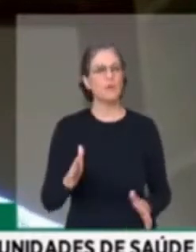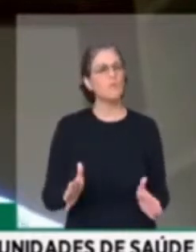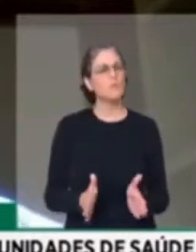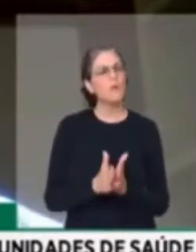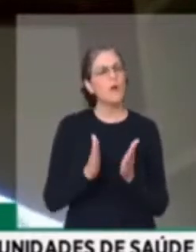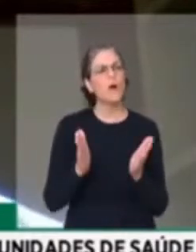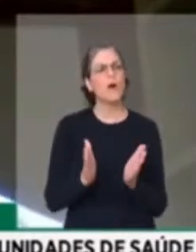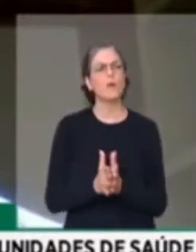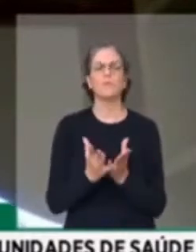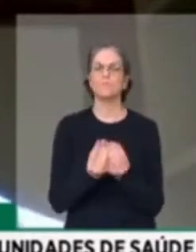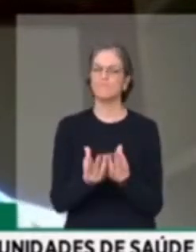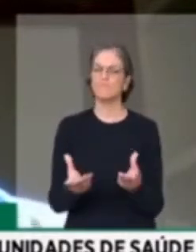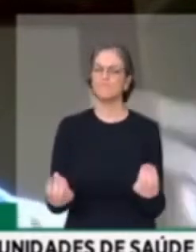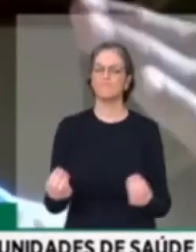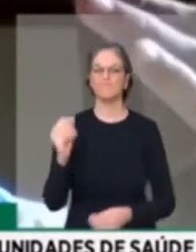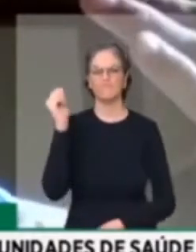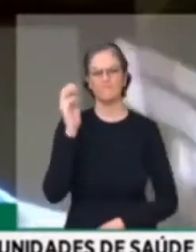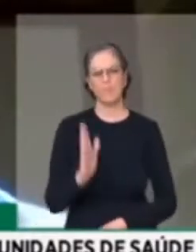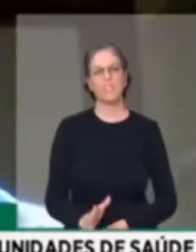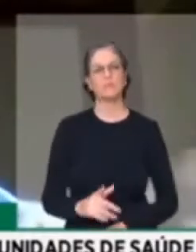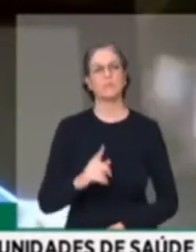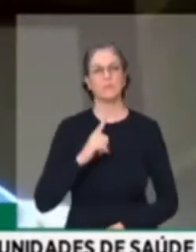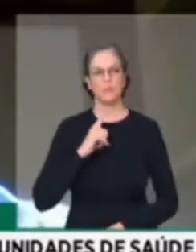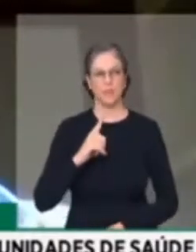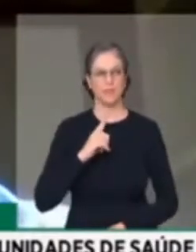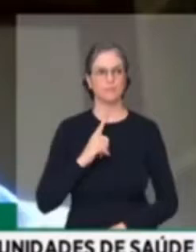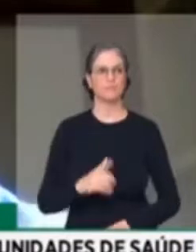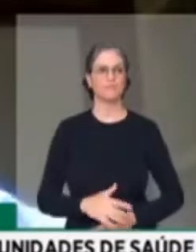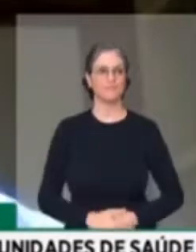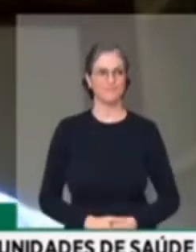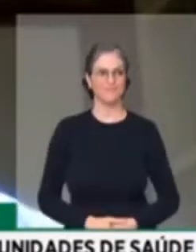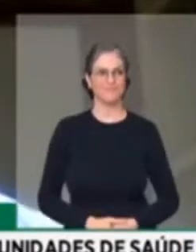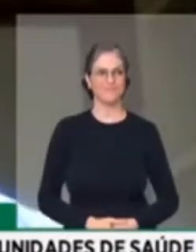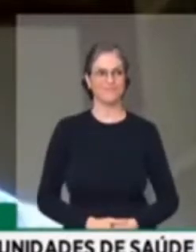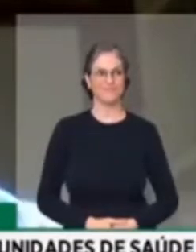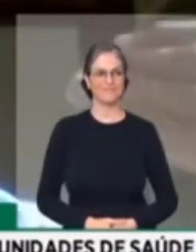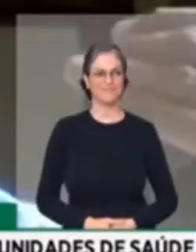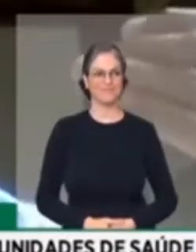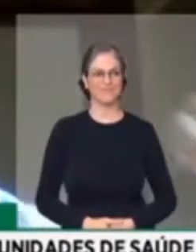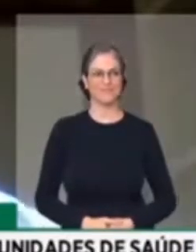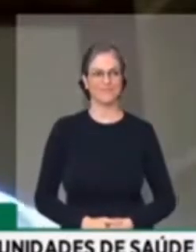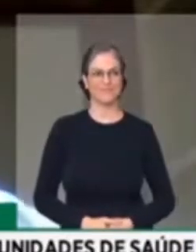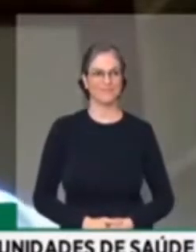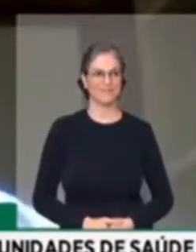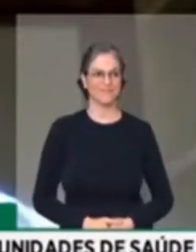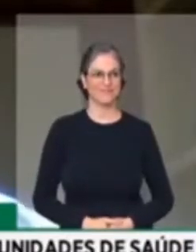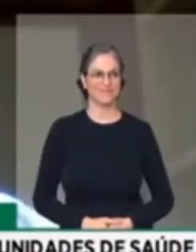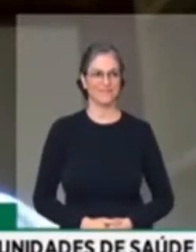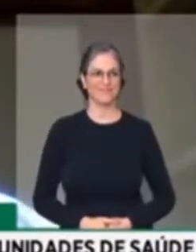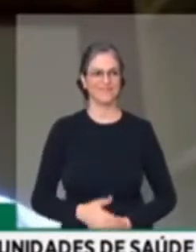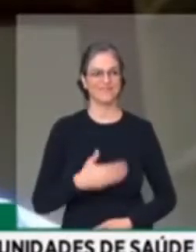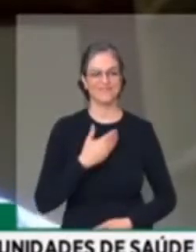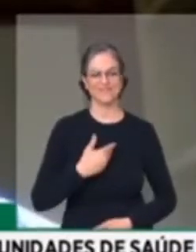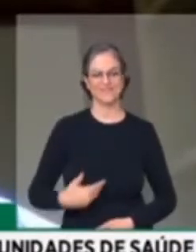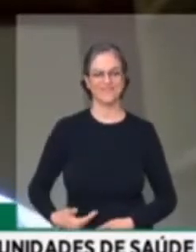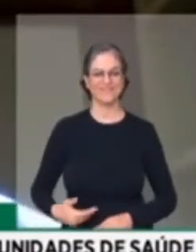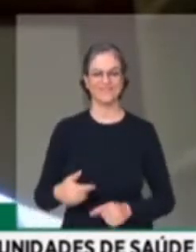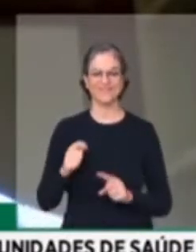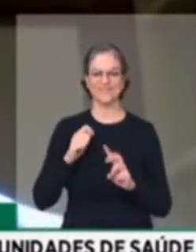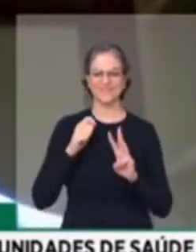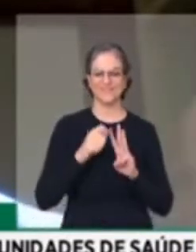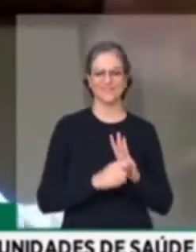está vivendo o povo brasileiro. O governo, durante 3 meses, se negou a manter o